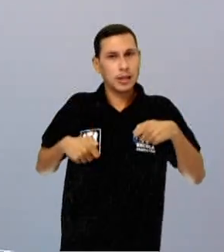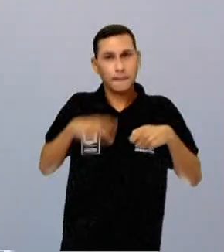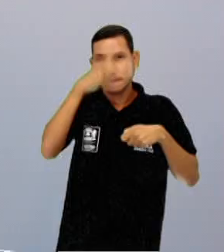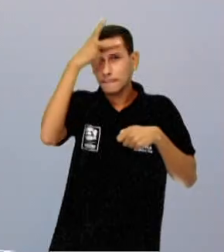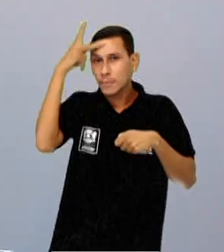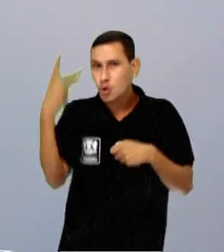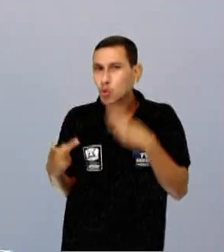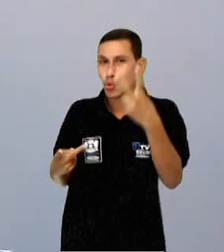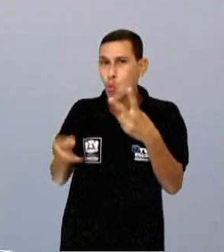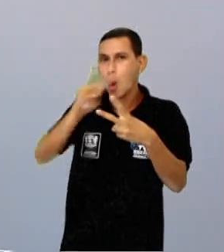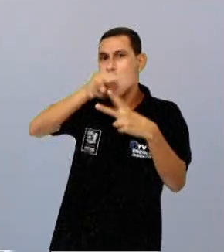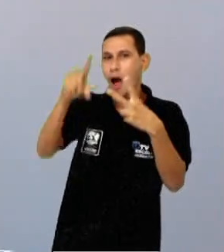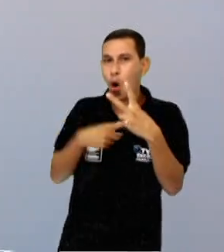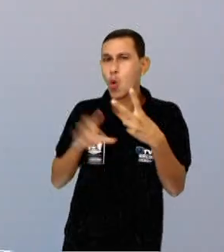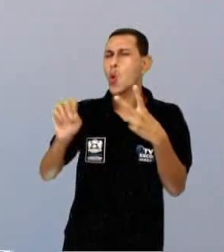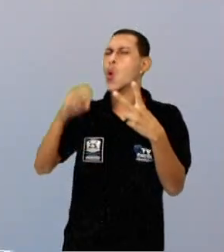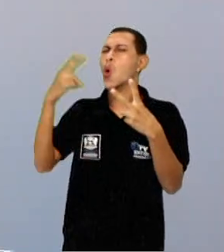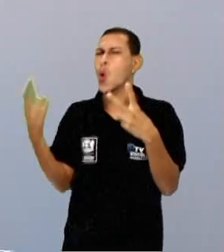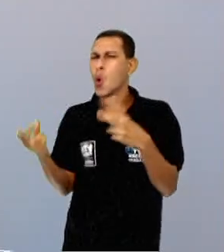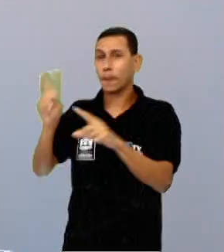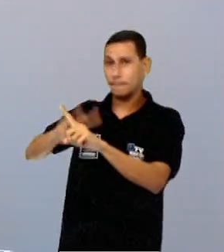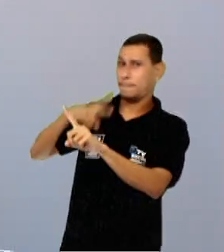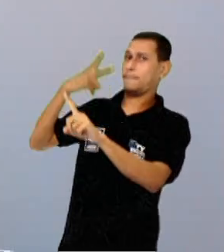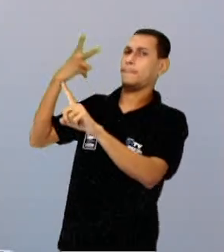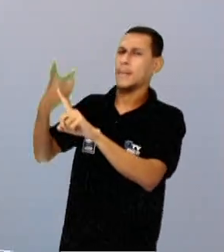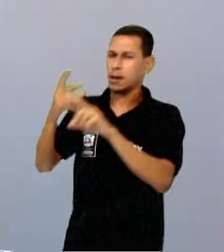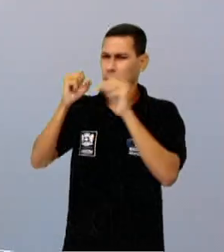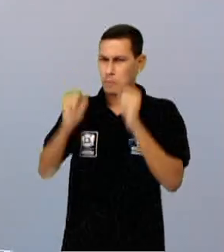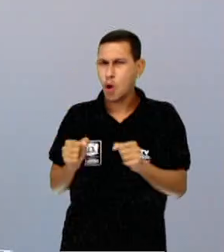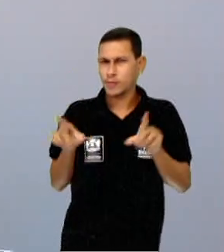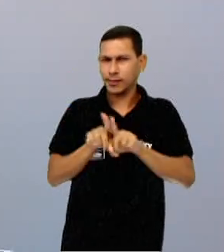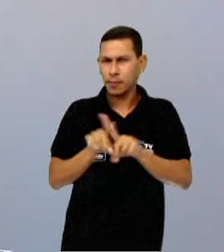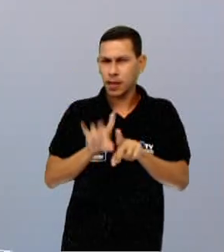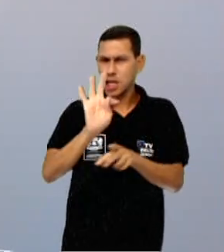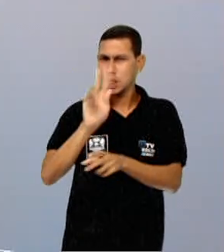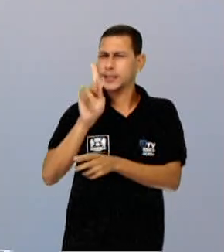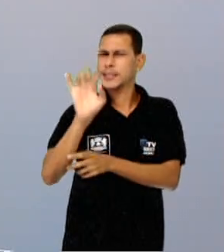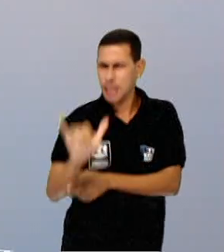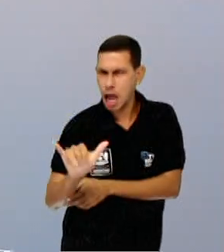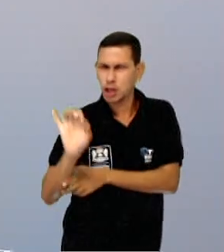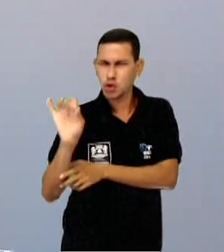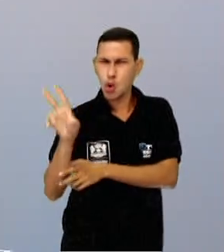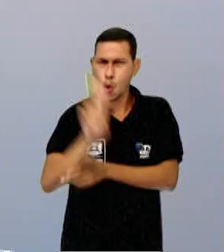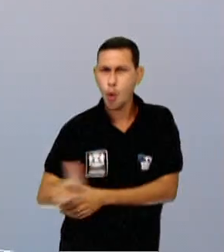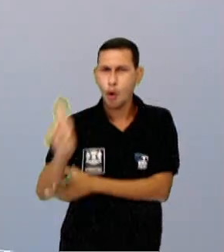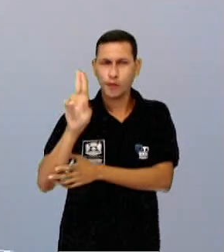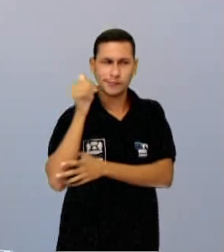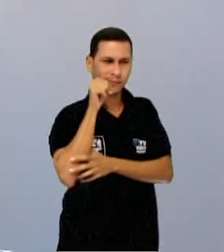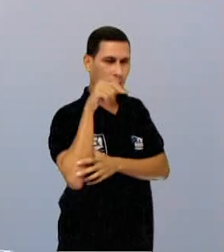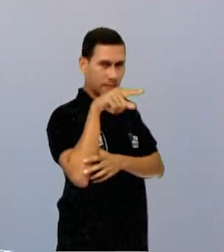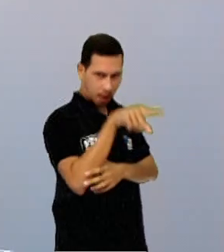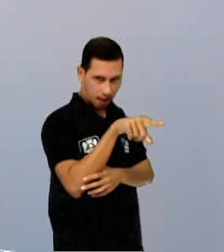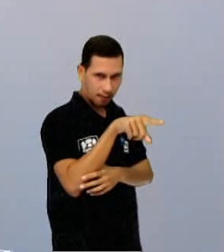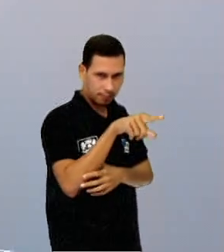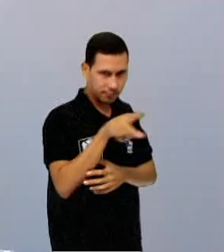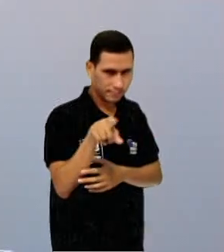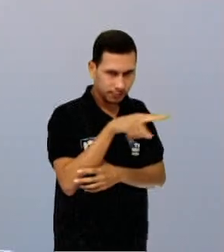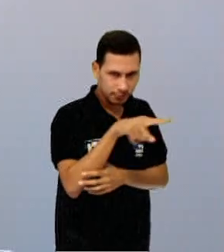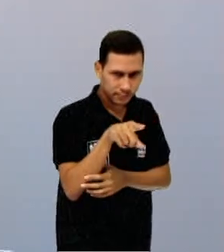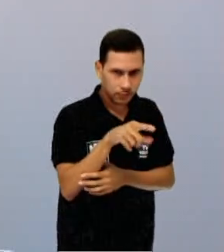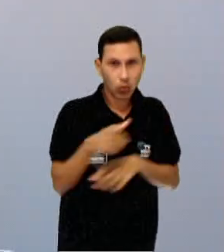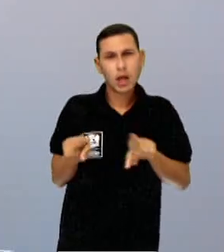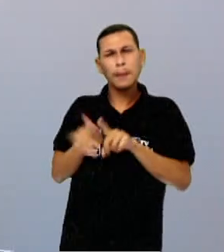ou mais pessoas nesse caso eu posso ter Dei apenas para elas certo